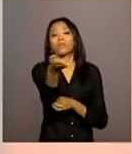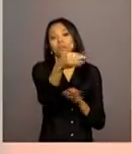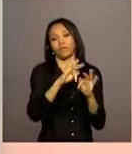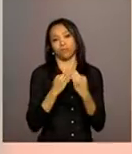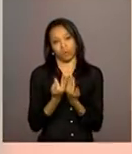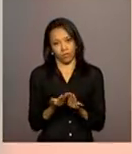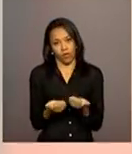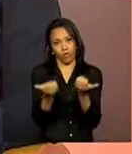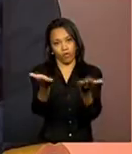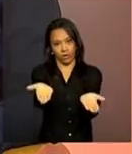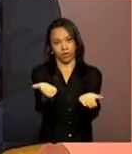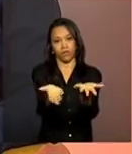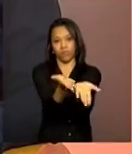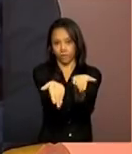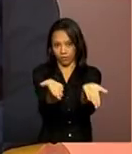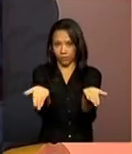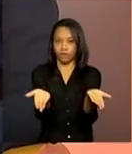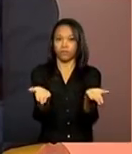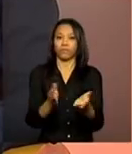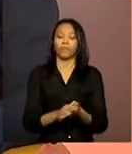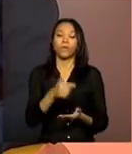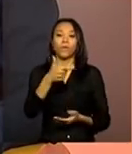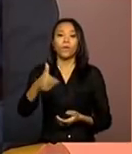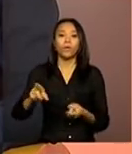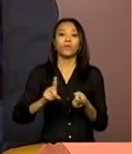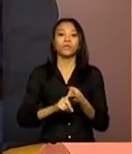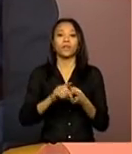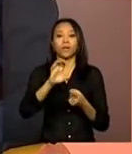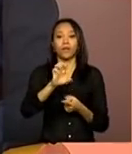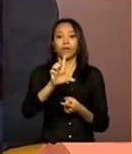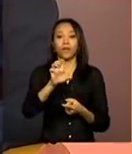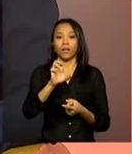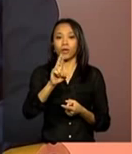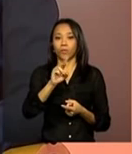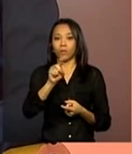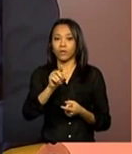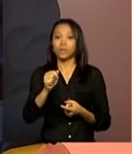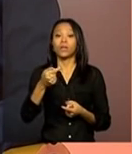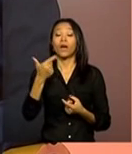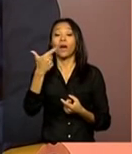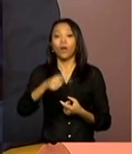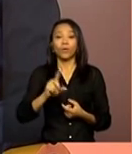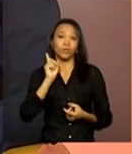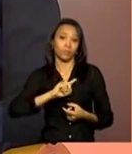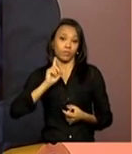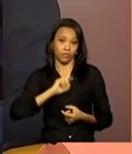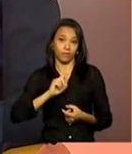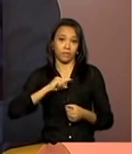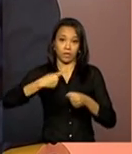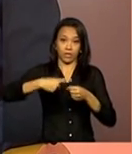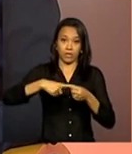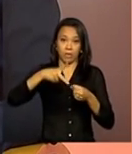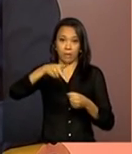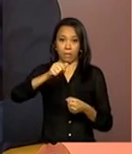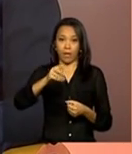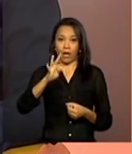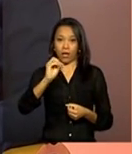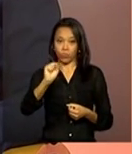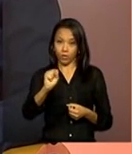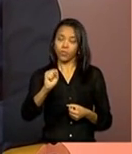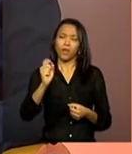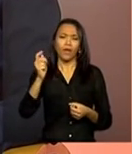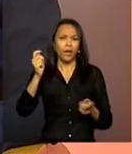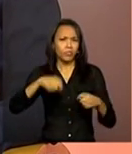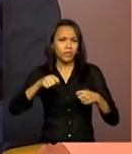Eh Eleusa de Patos de Minas pergunta é possível utilizar os recursos da equipe